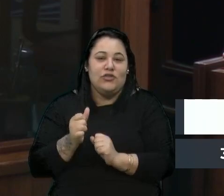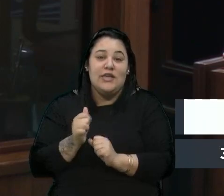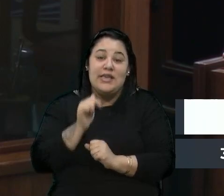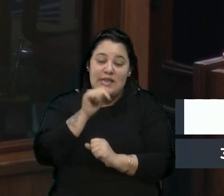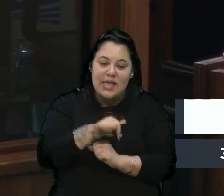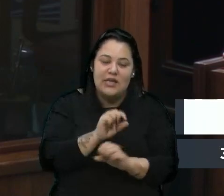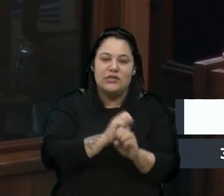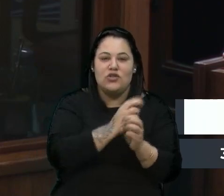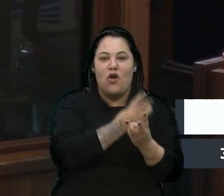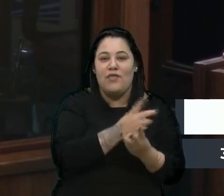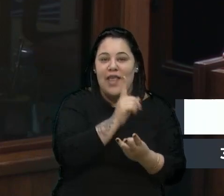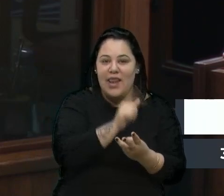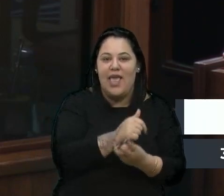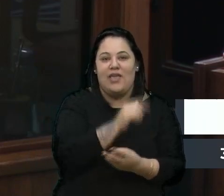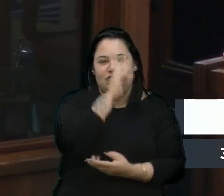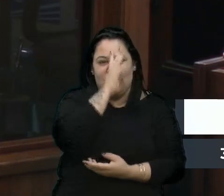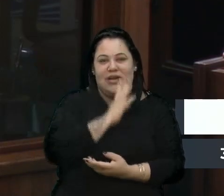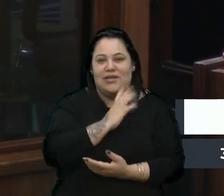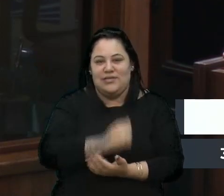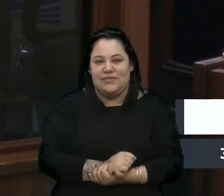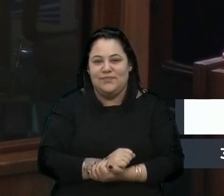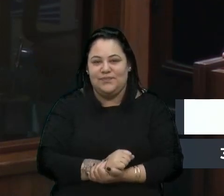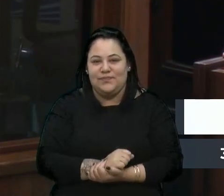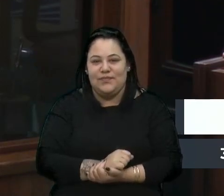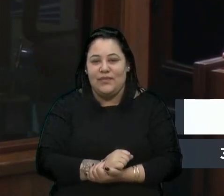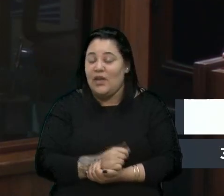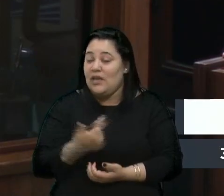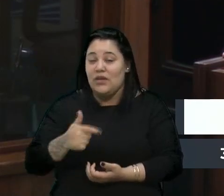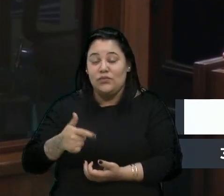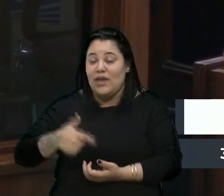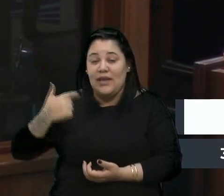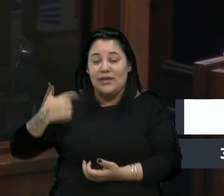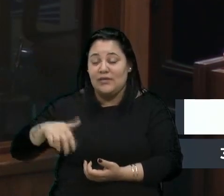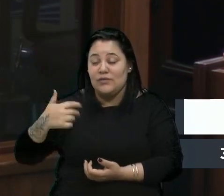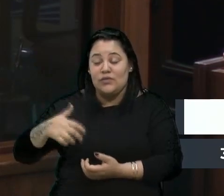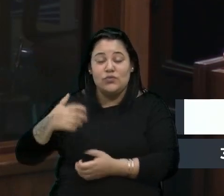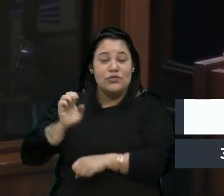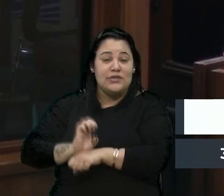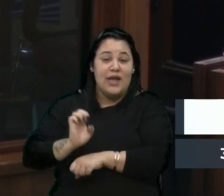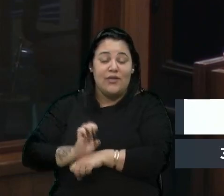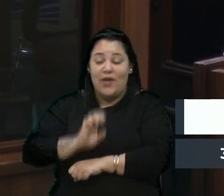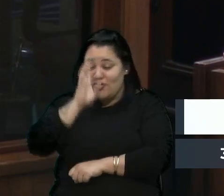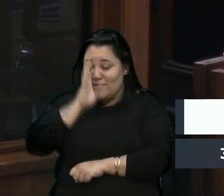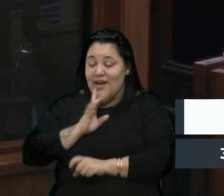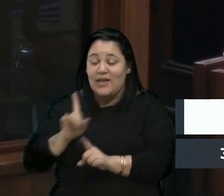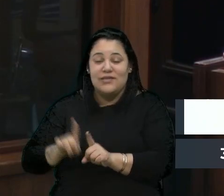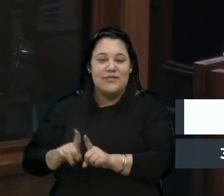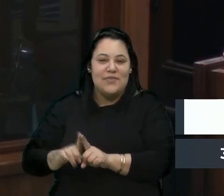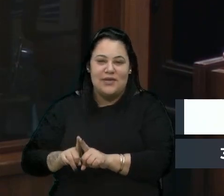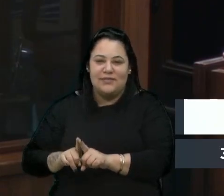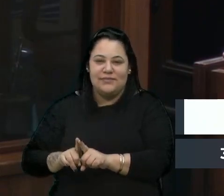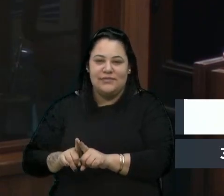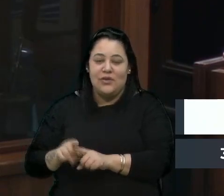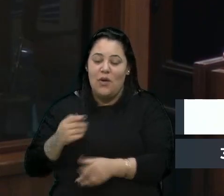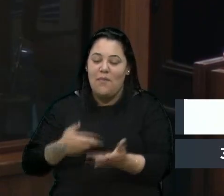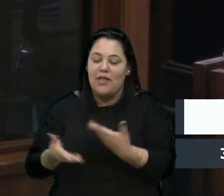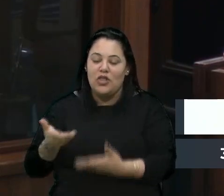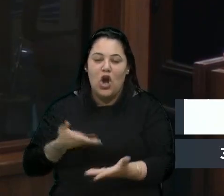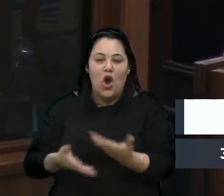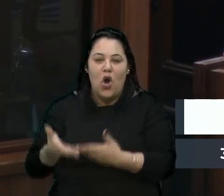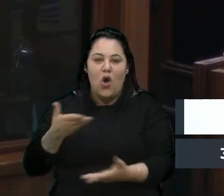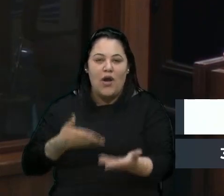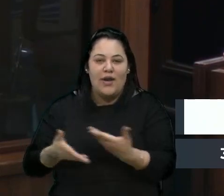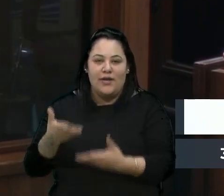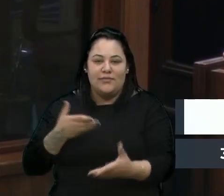o Estado com o convênio também não tem custo para o Estado, para o poder público, é de graça. Então é um jogo de ganha-ganha.